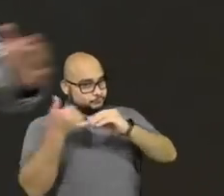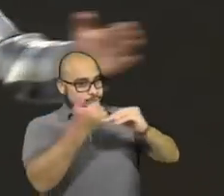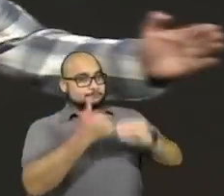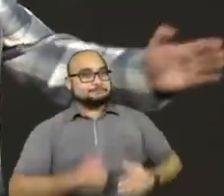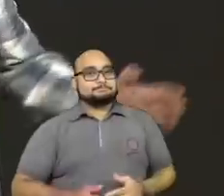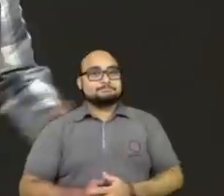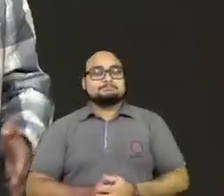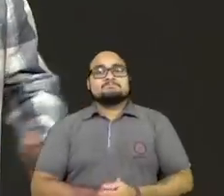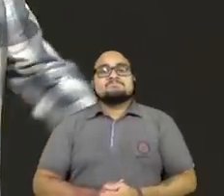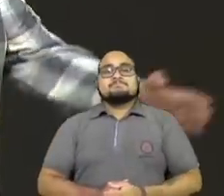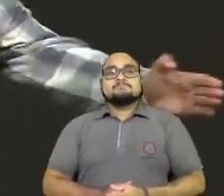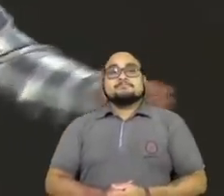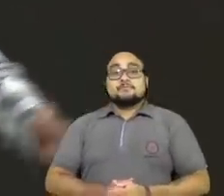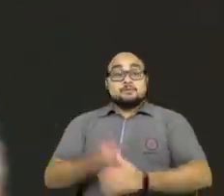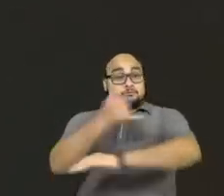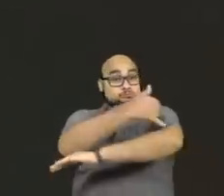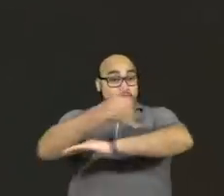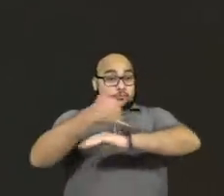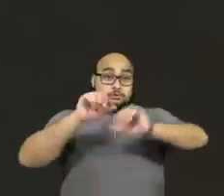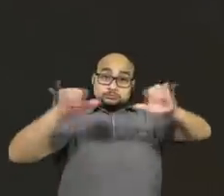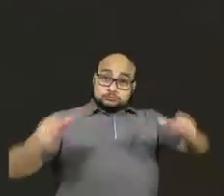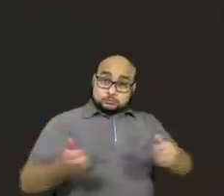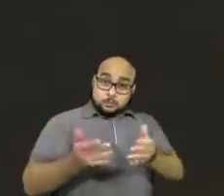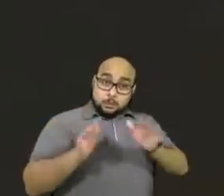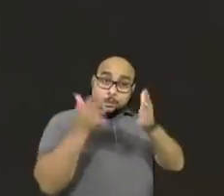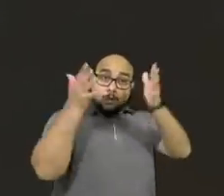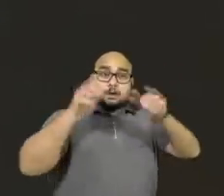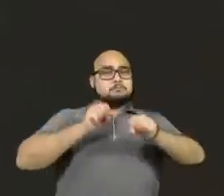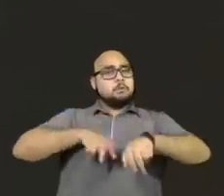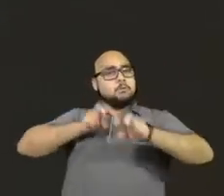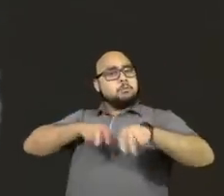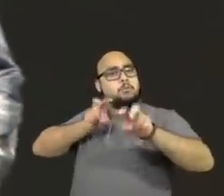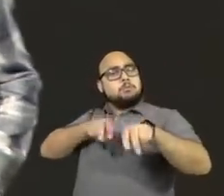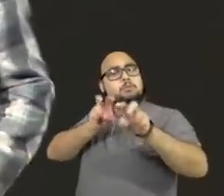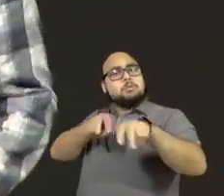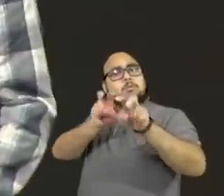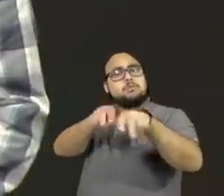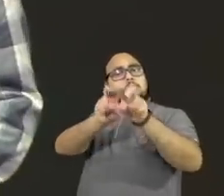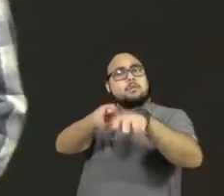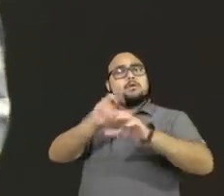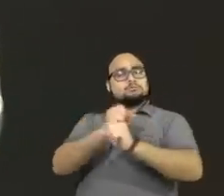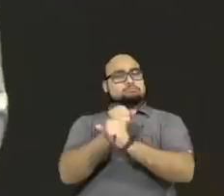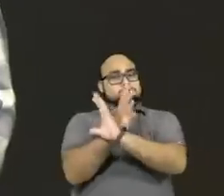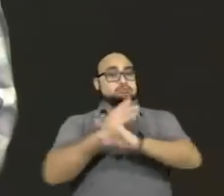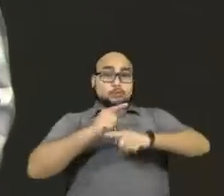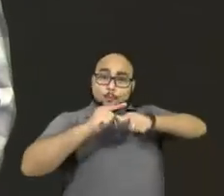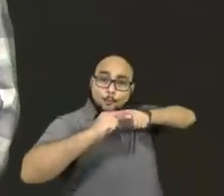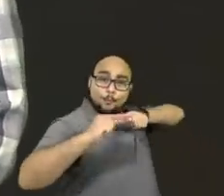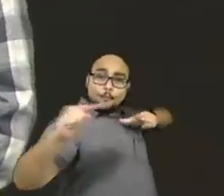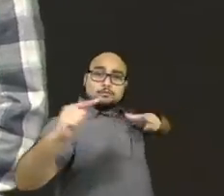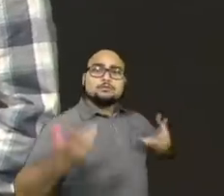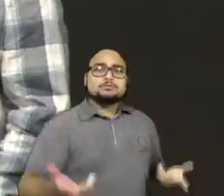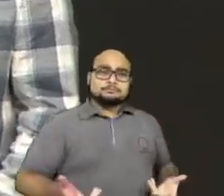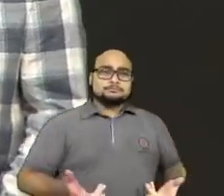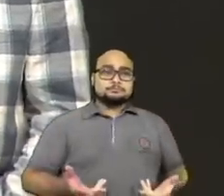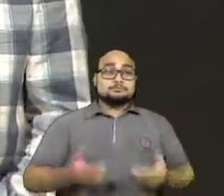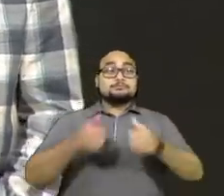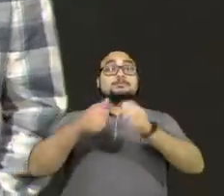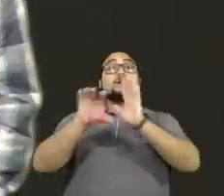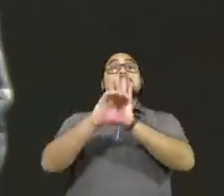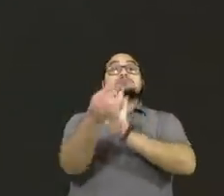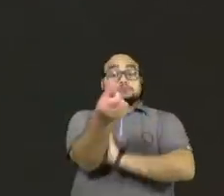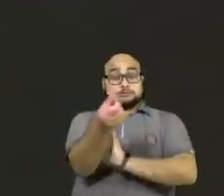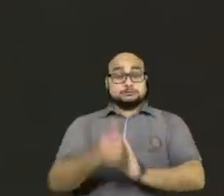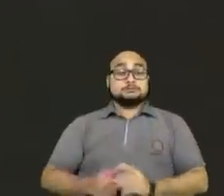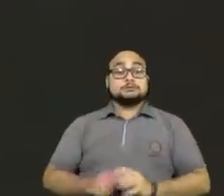O Jordão é aberto e o povo passa enxuto. Milagre. Capítulo 6. Eles conquistam